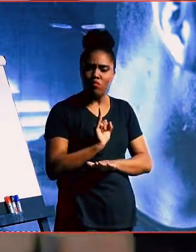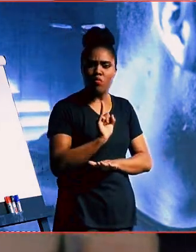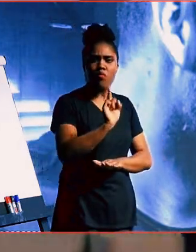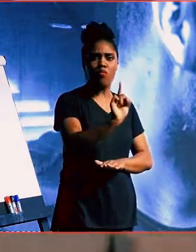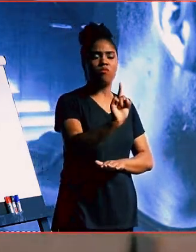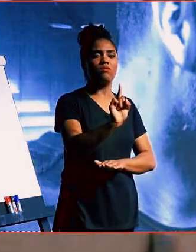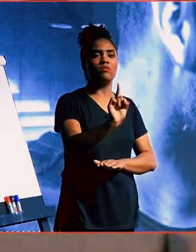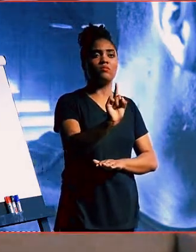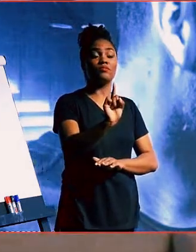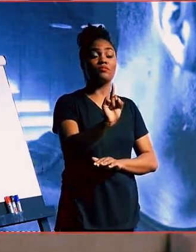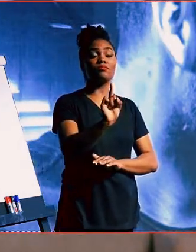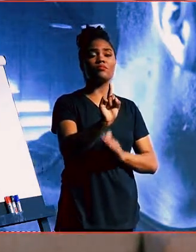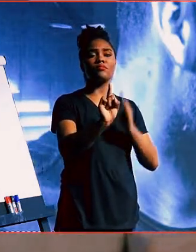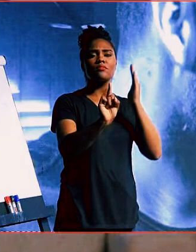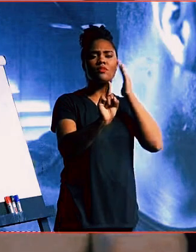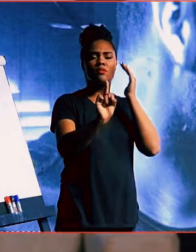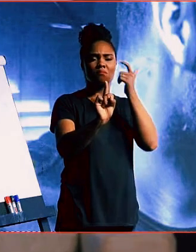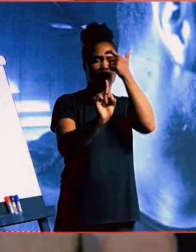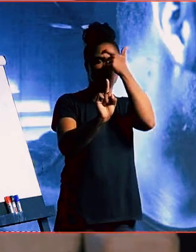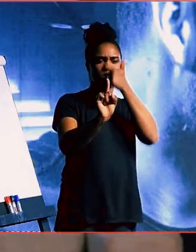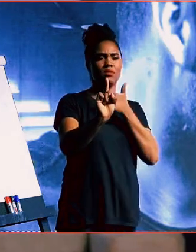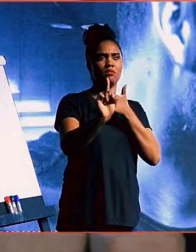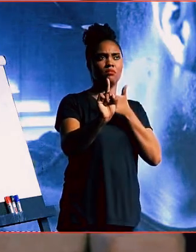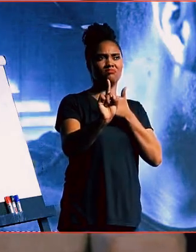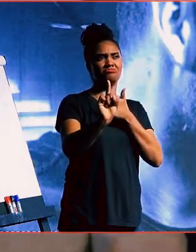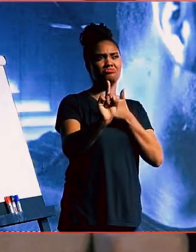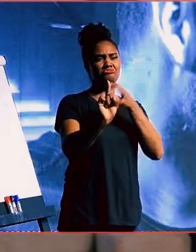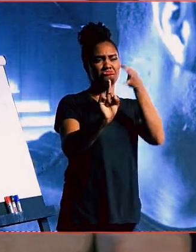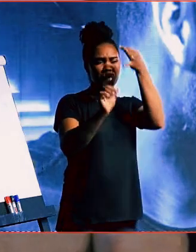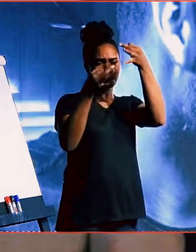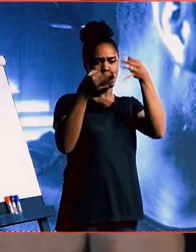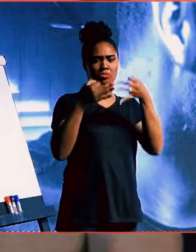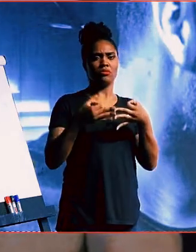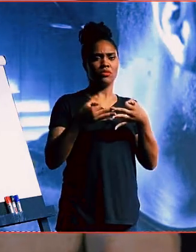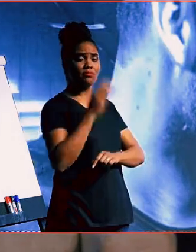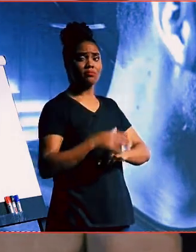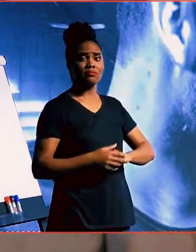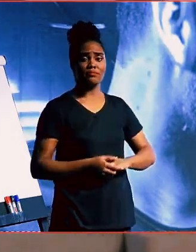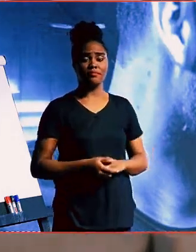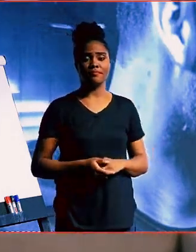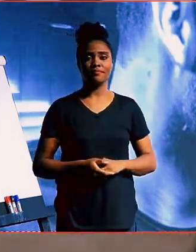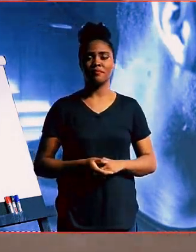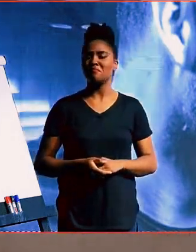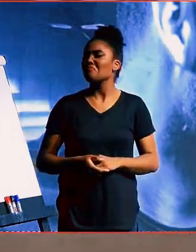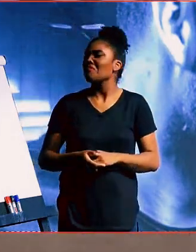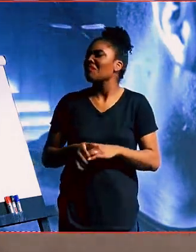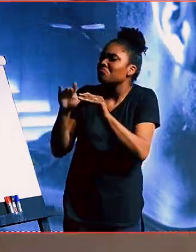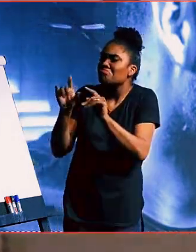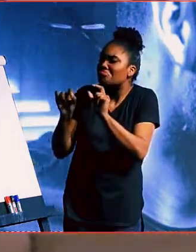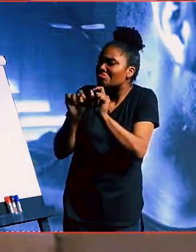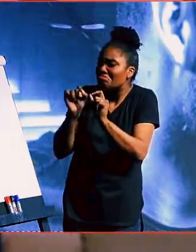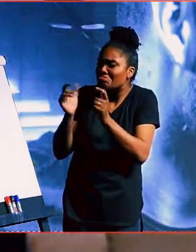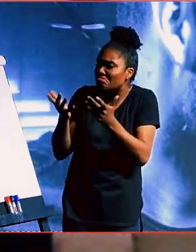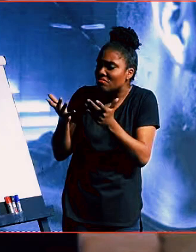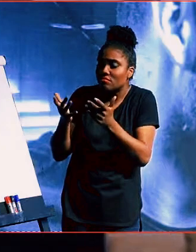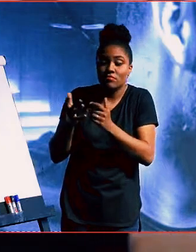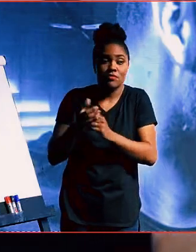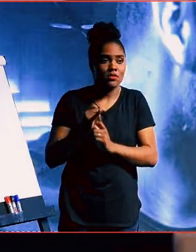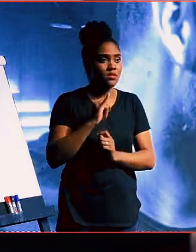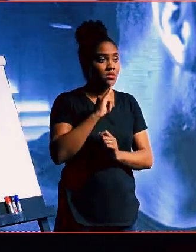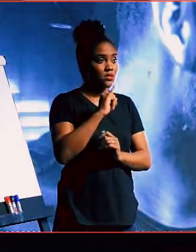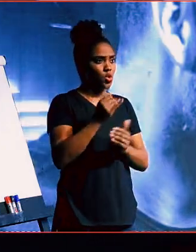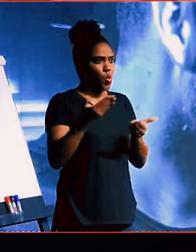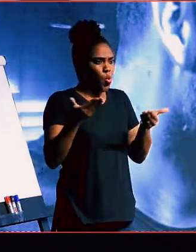Você sabe quem você é as pessoas sabem todo mundo sabe o que que pode virar quando você chega Pablo porque confrontar se você não se